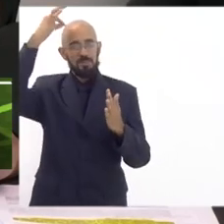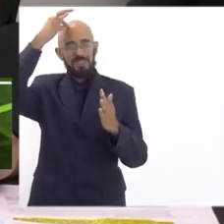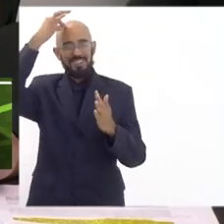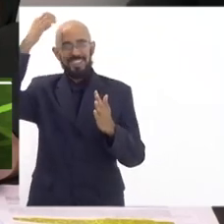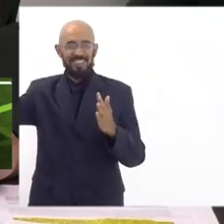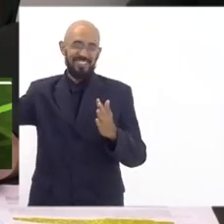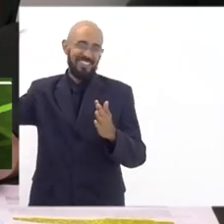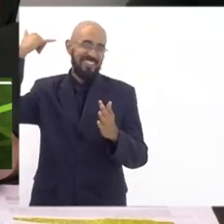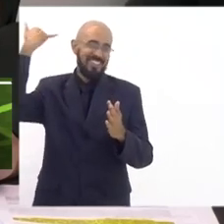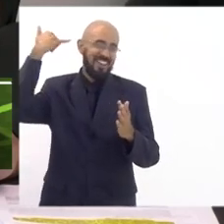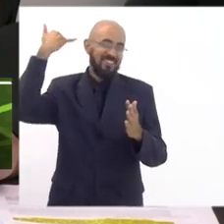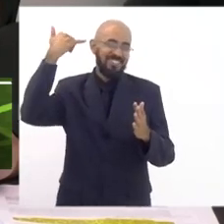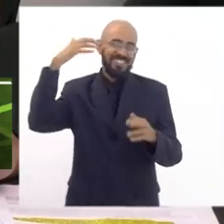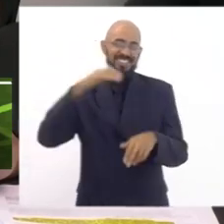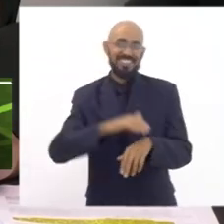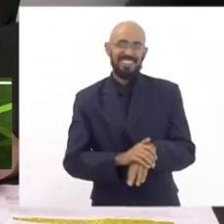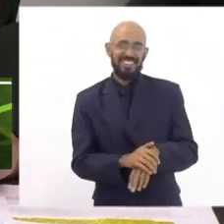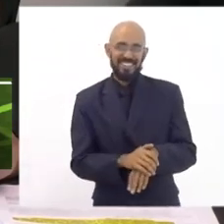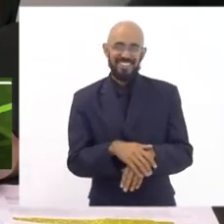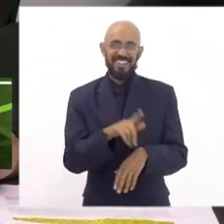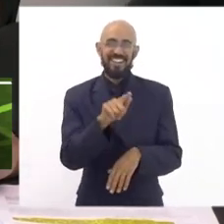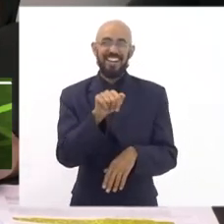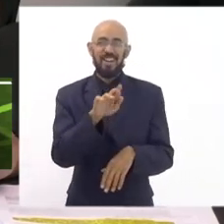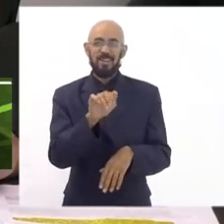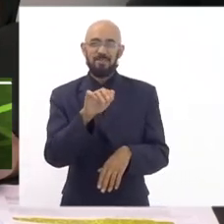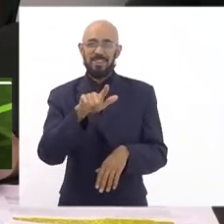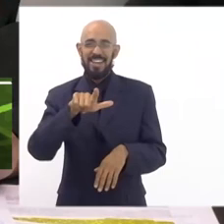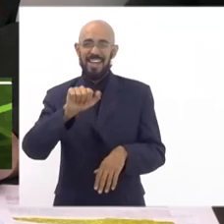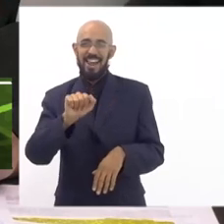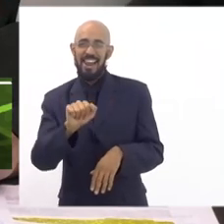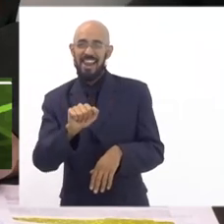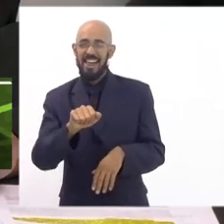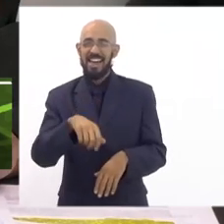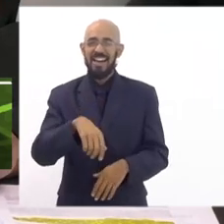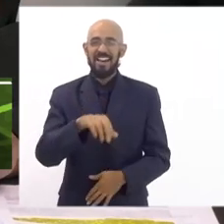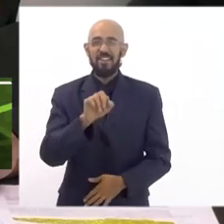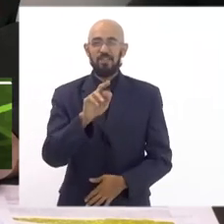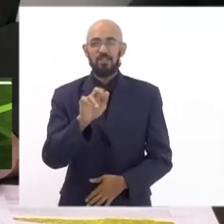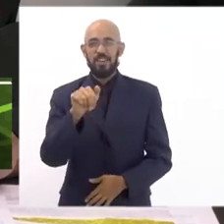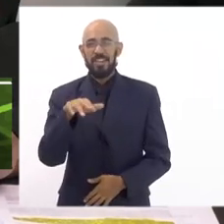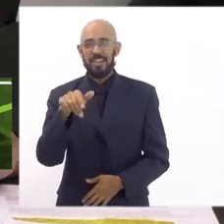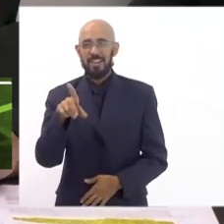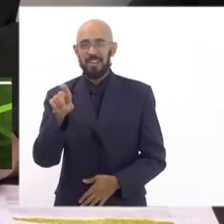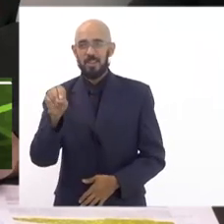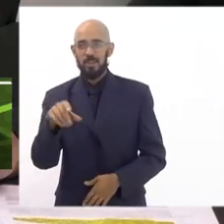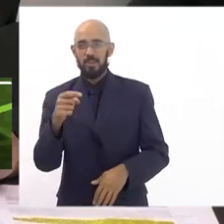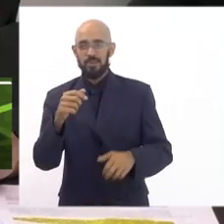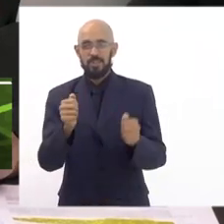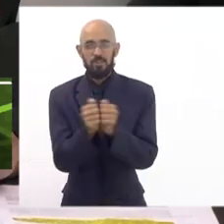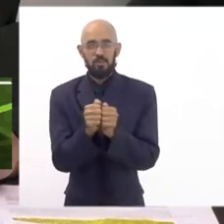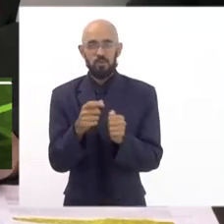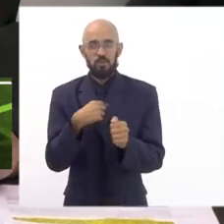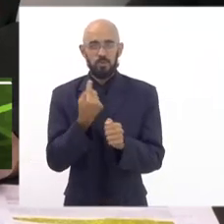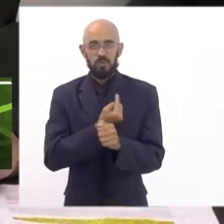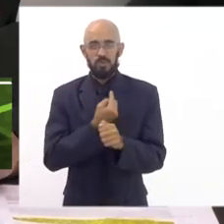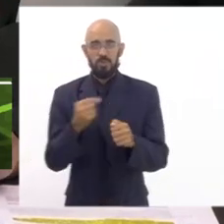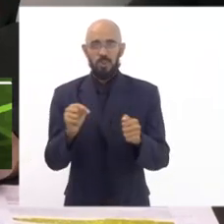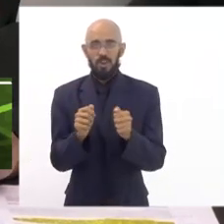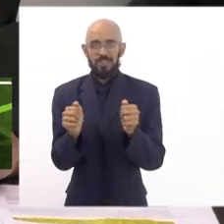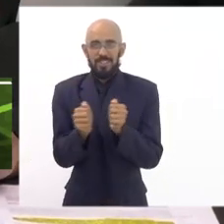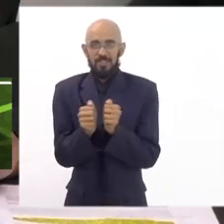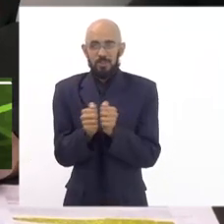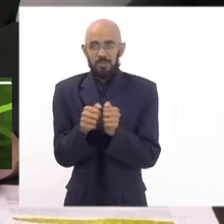Espíritos Santos nossos, quais sejam, Gabriela, Milena e Fernando e demais, estejam conosco na